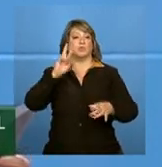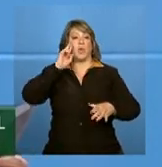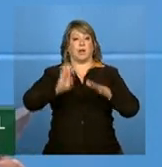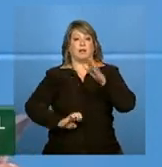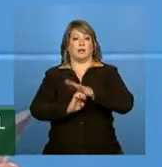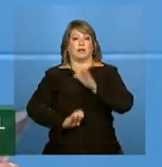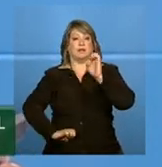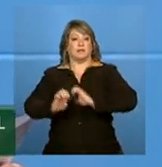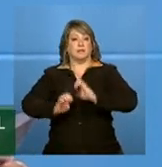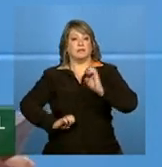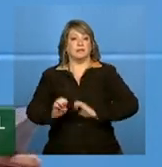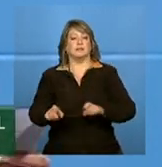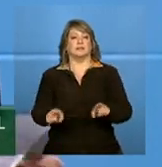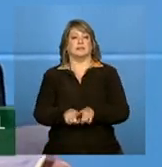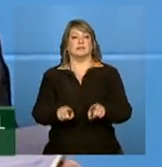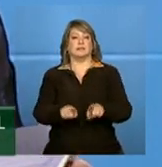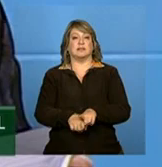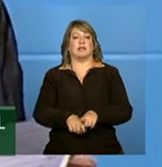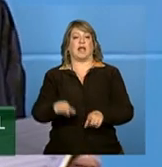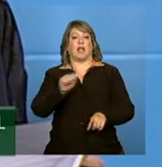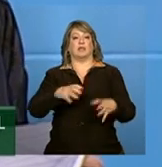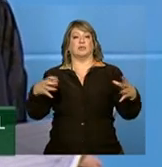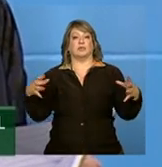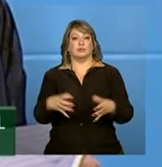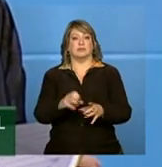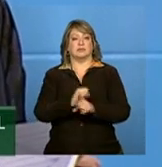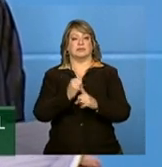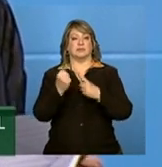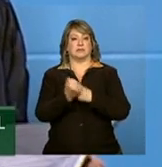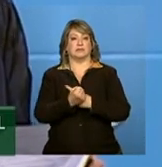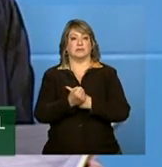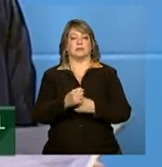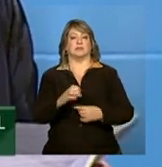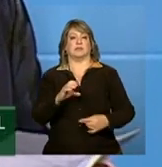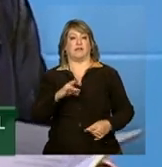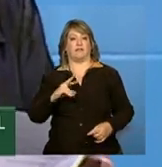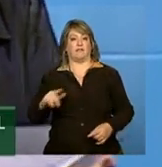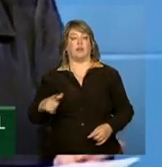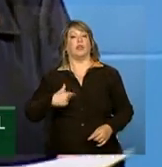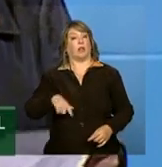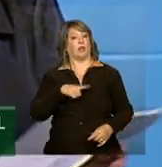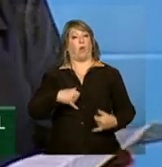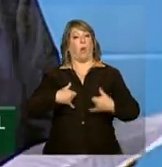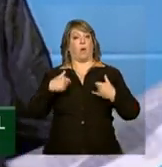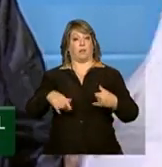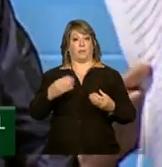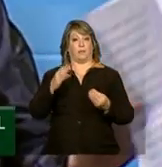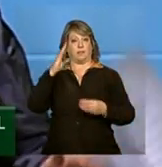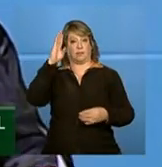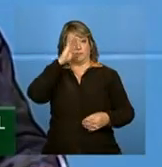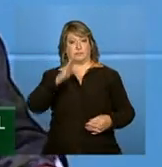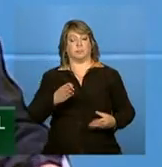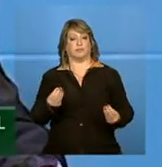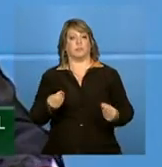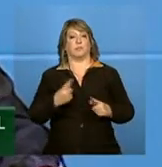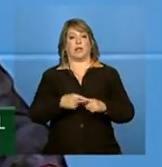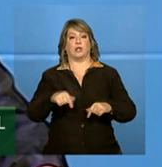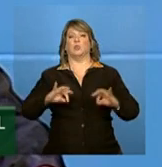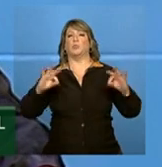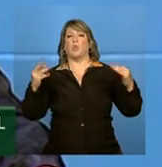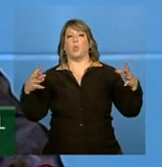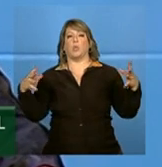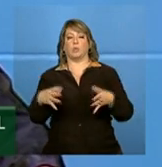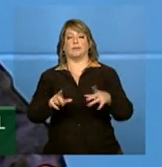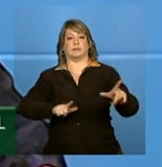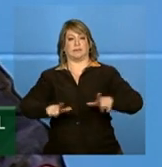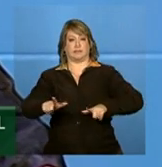trabalhadores, organizações da sociedade civil. Temos um orgulho muito grande no Brasil de que toda a mobilização